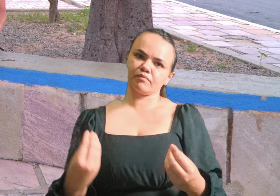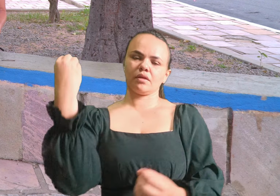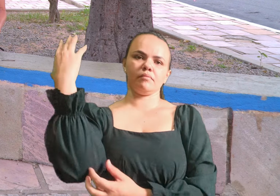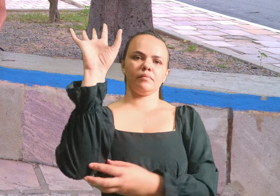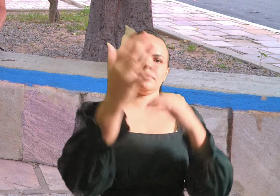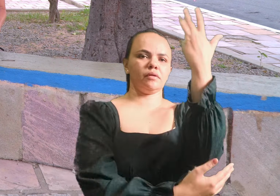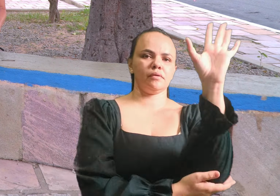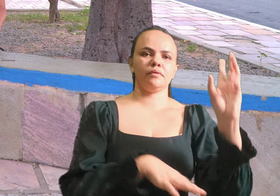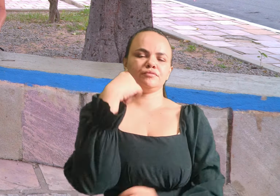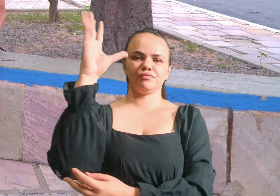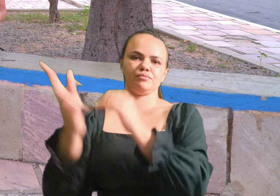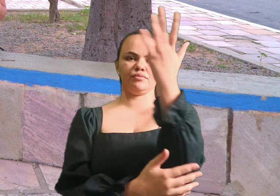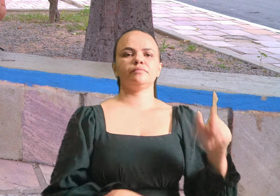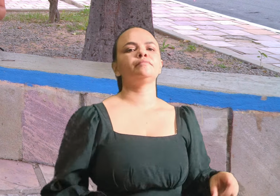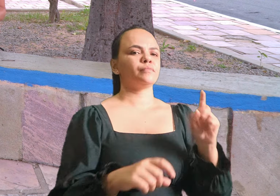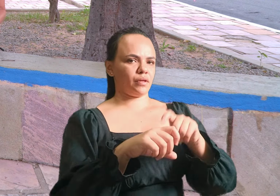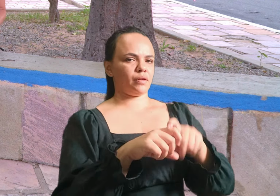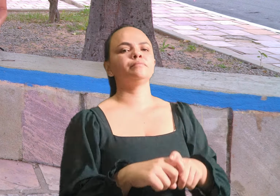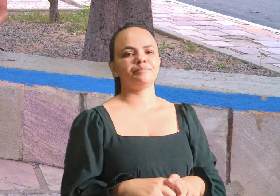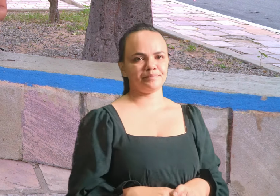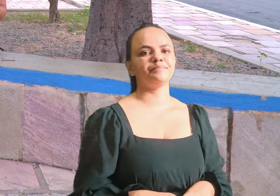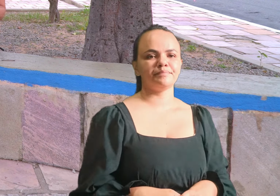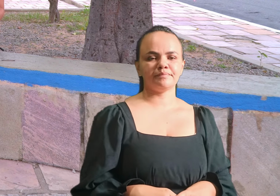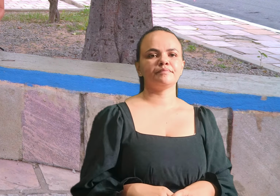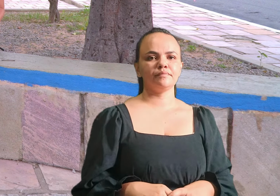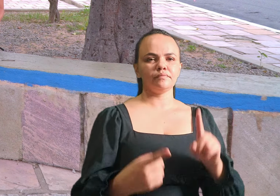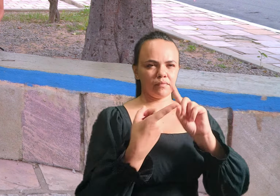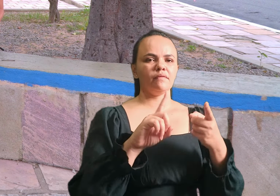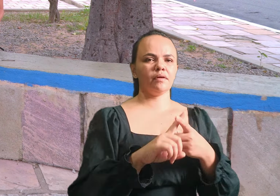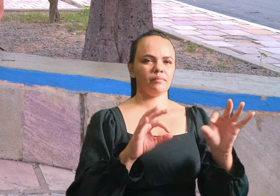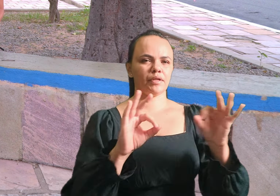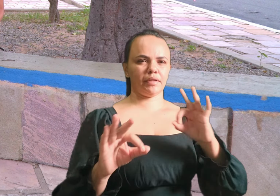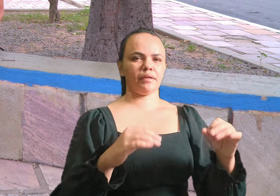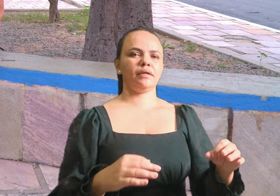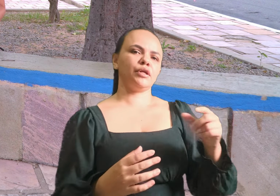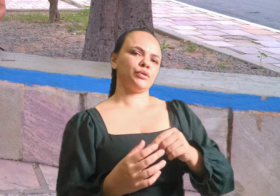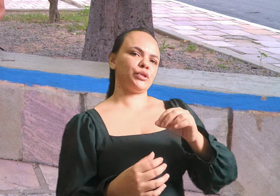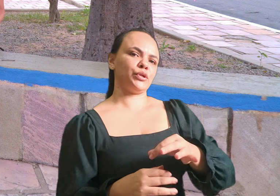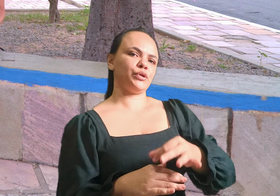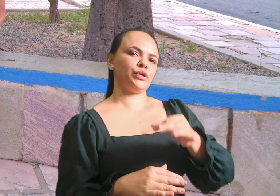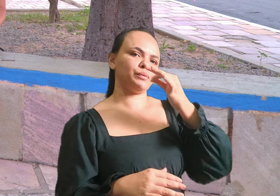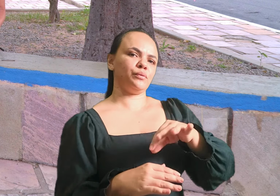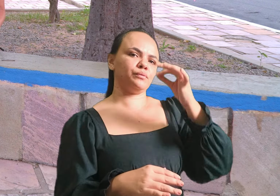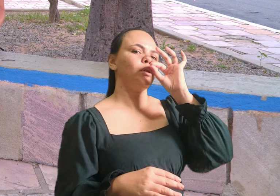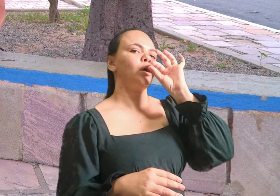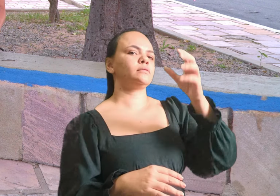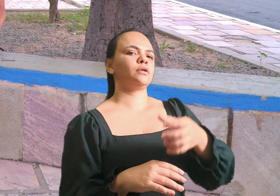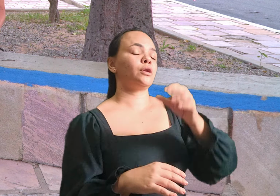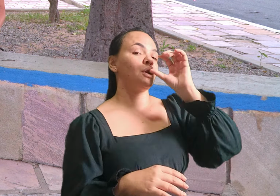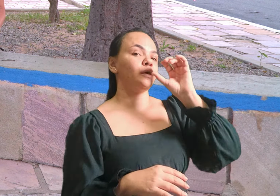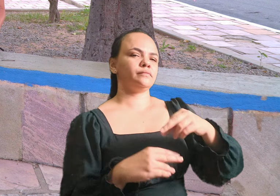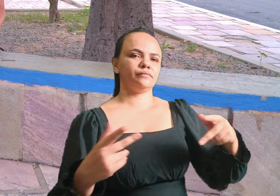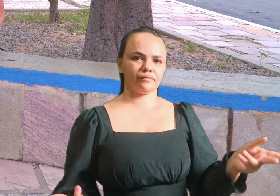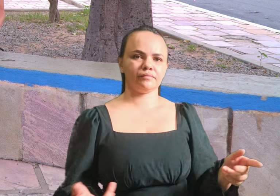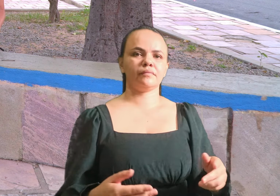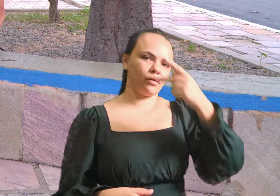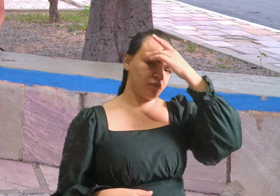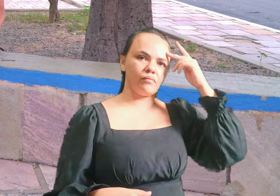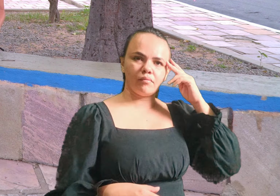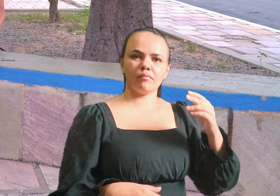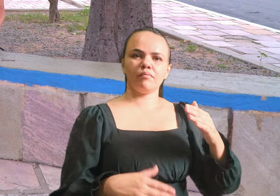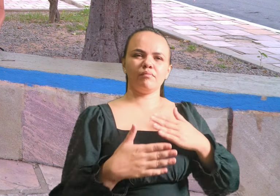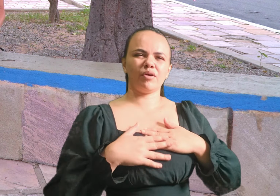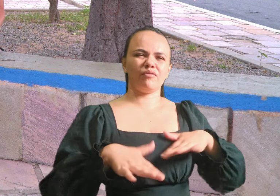medicinais e fabricarem os seus chás e ainda nós temos um povo pacato graças